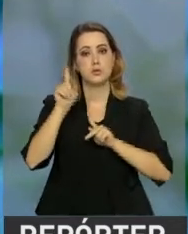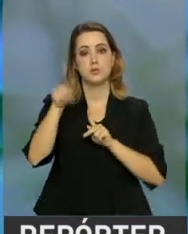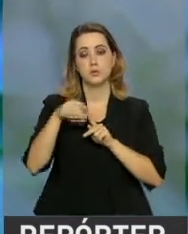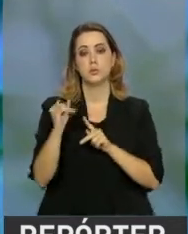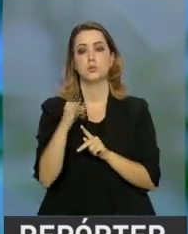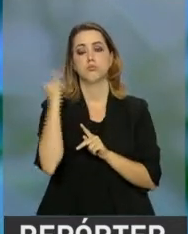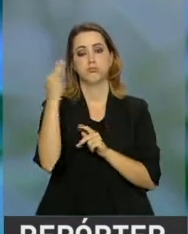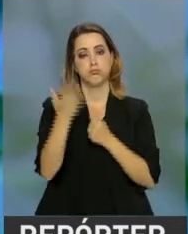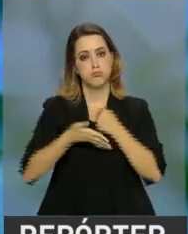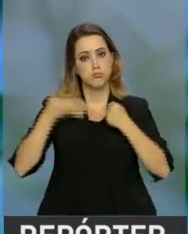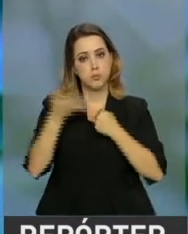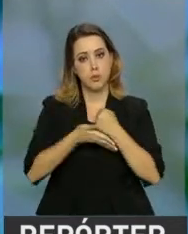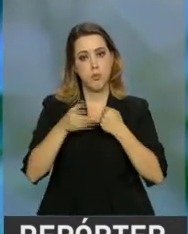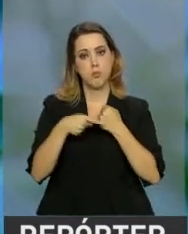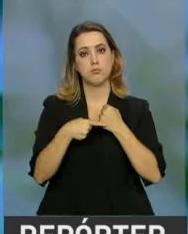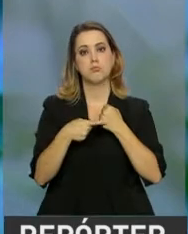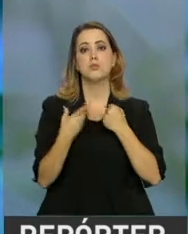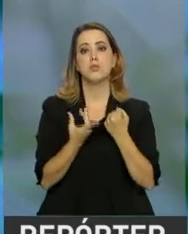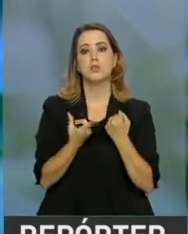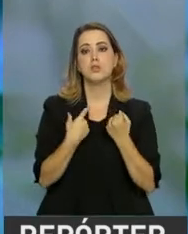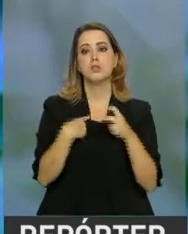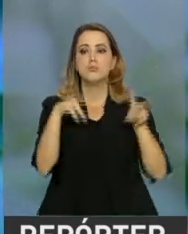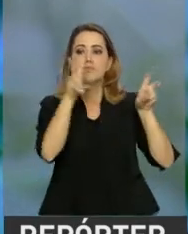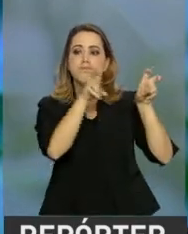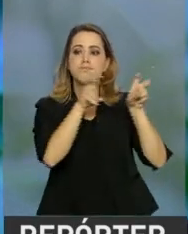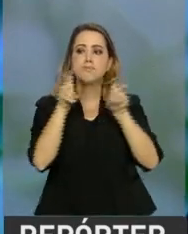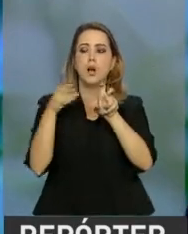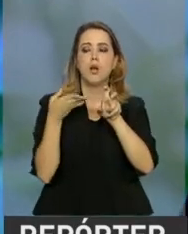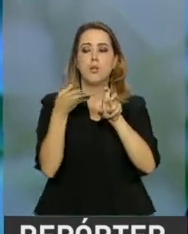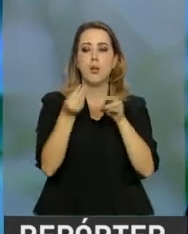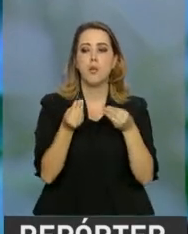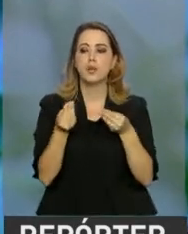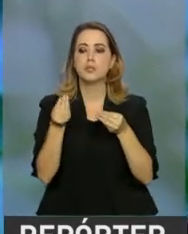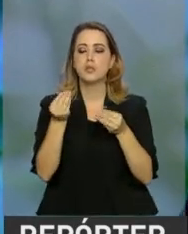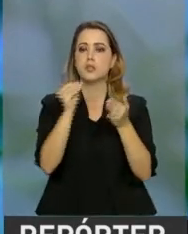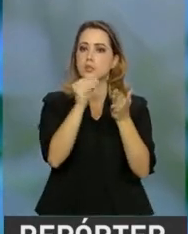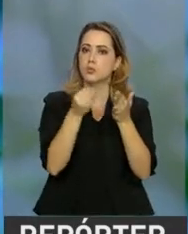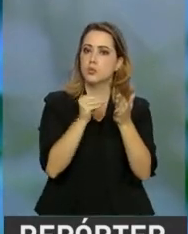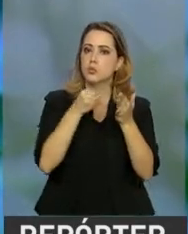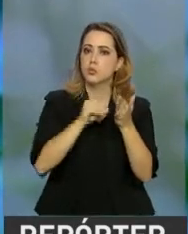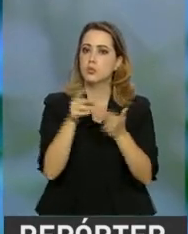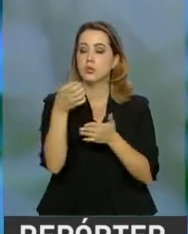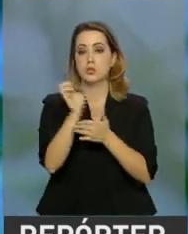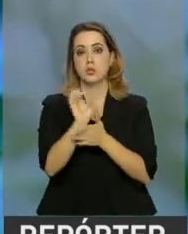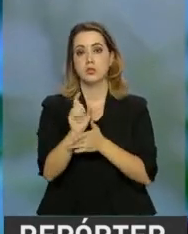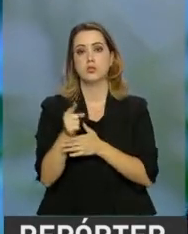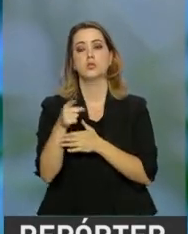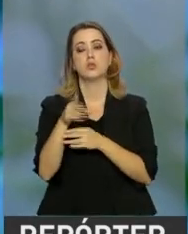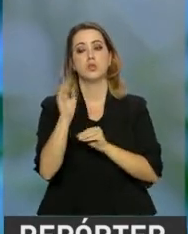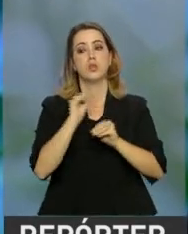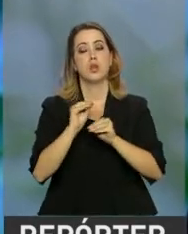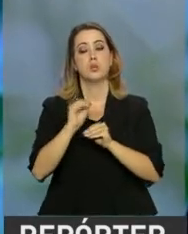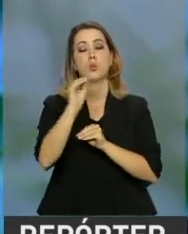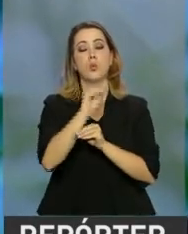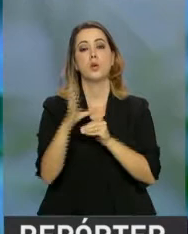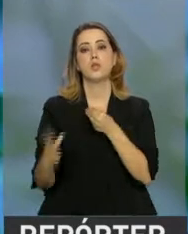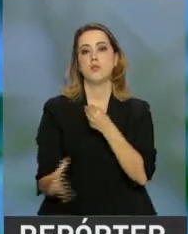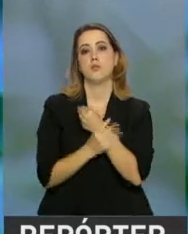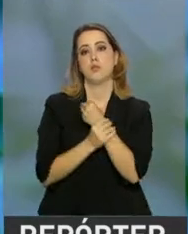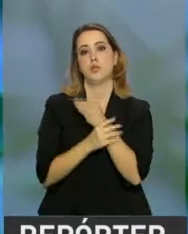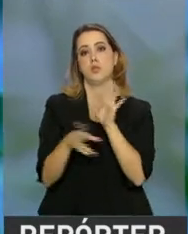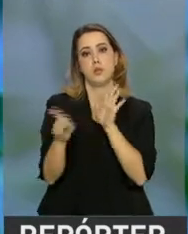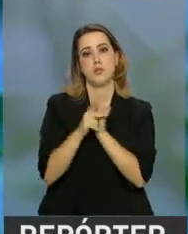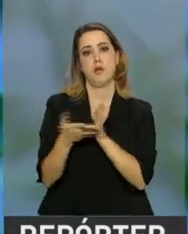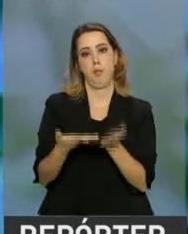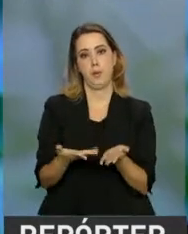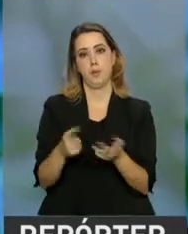basicamente é uma matéria de cada estado da federação brasileira cada estado cuida da segurança mas a união também tem a